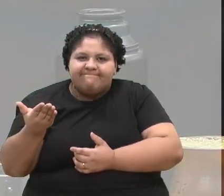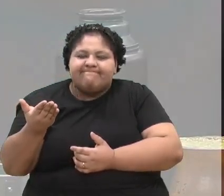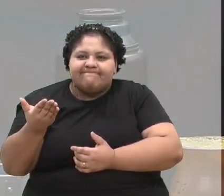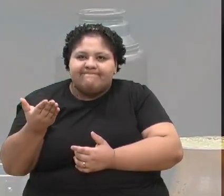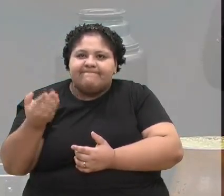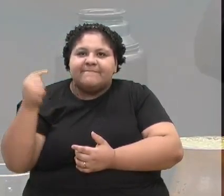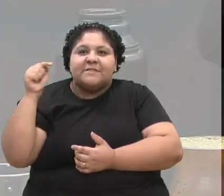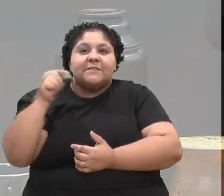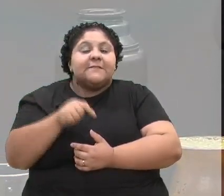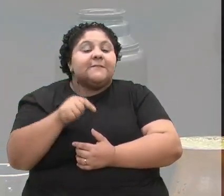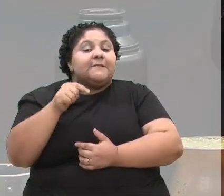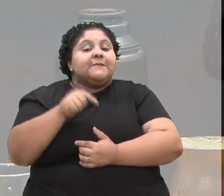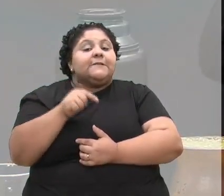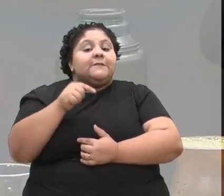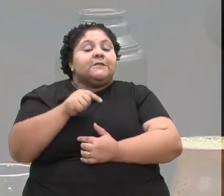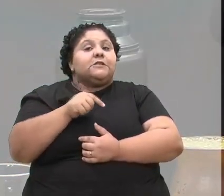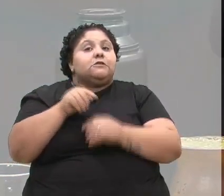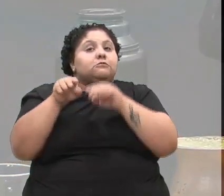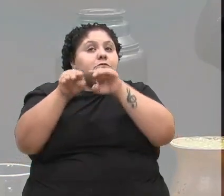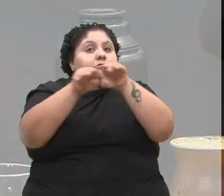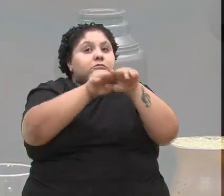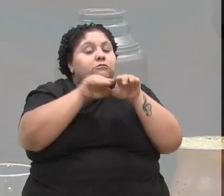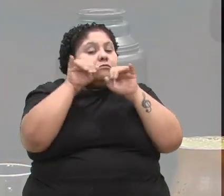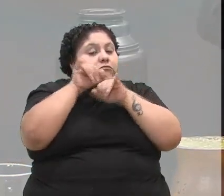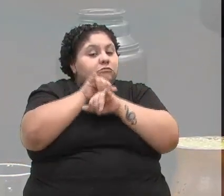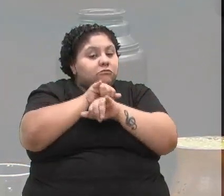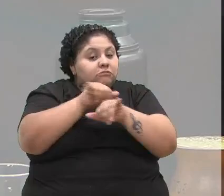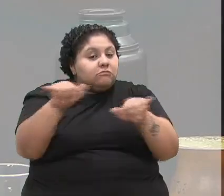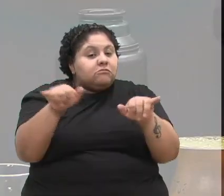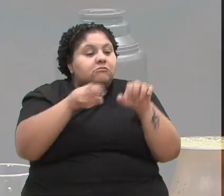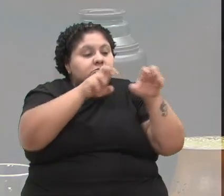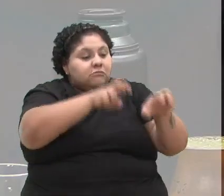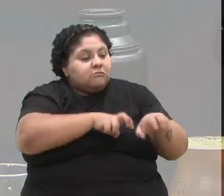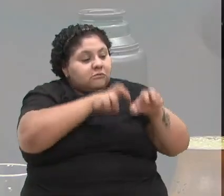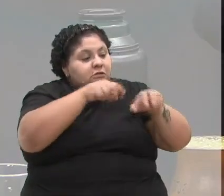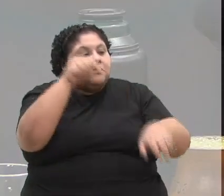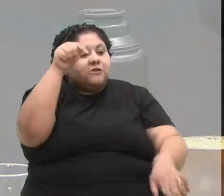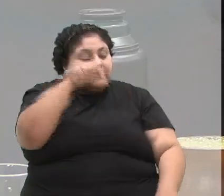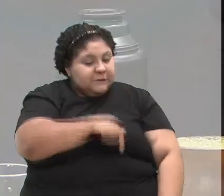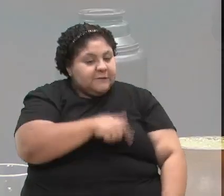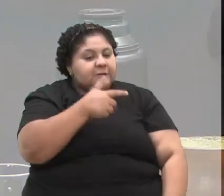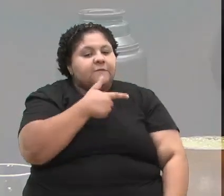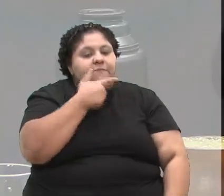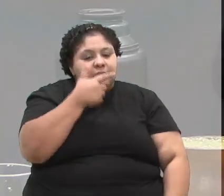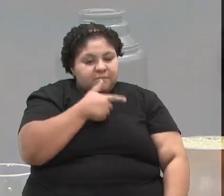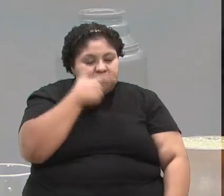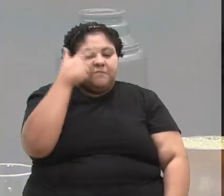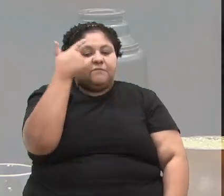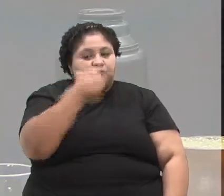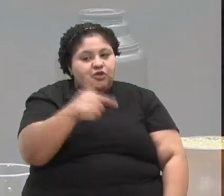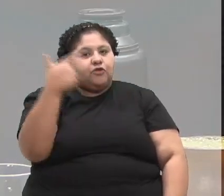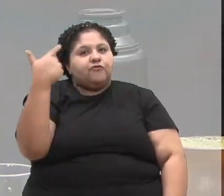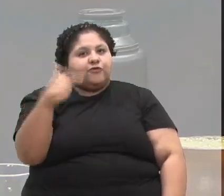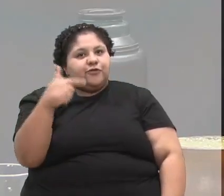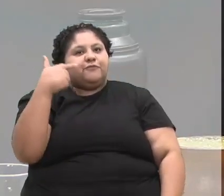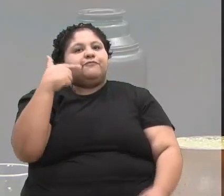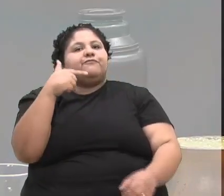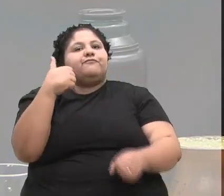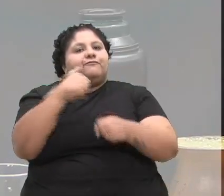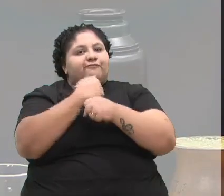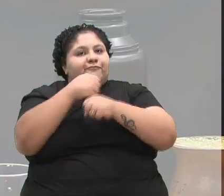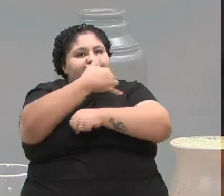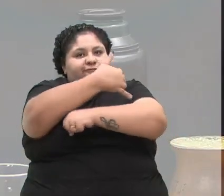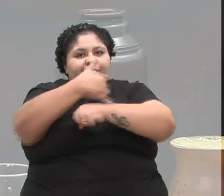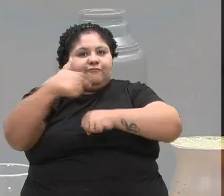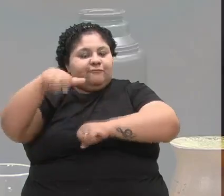do censo, das informações de produção agrícola que falamos mais uma vez, e mais um ano se passou, nós não conseguimos